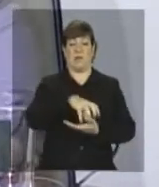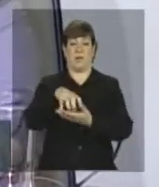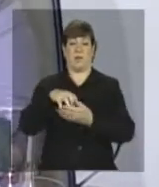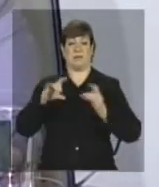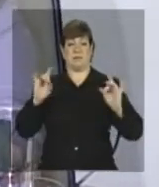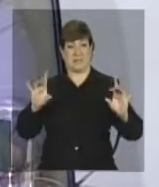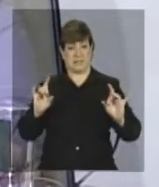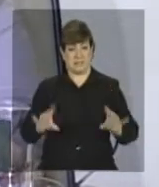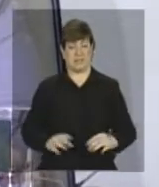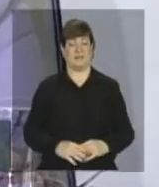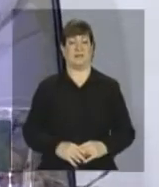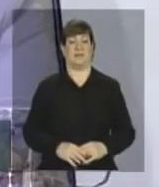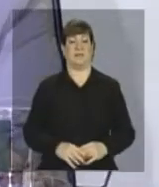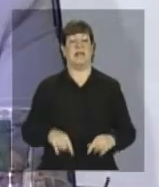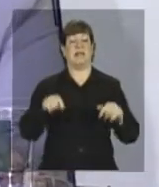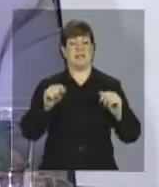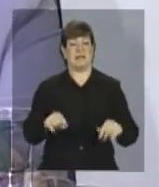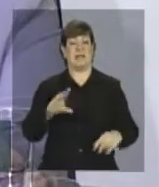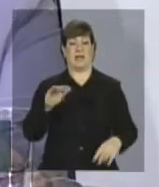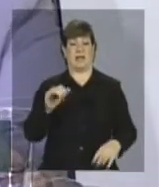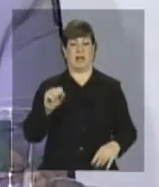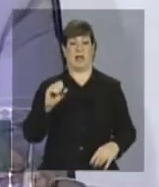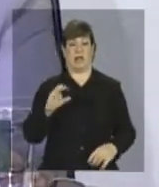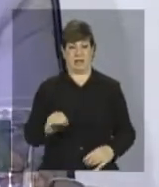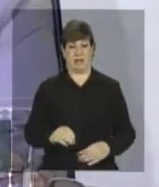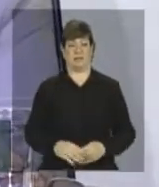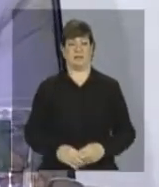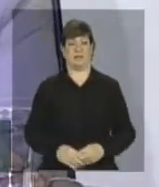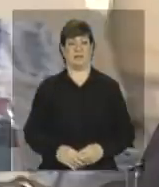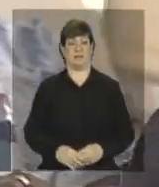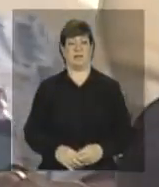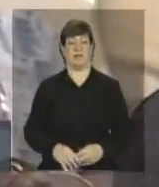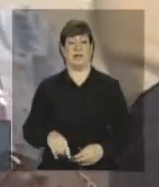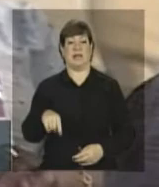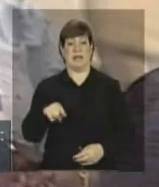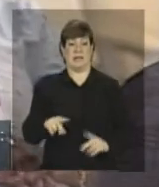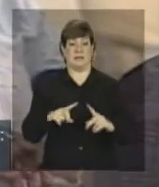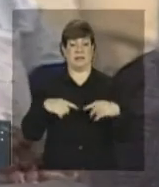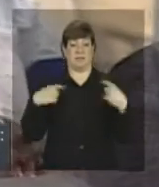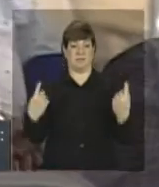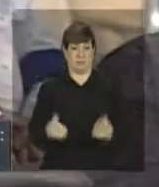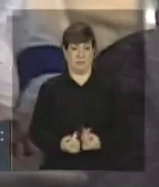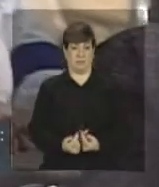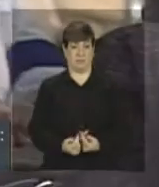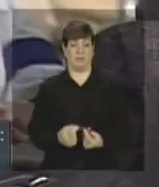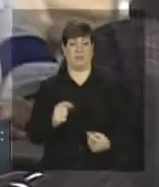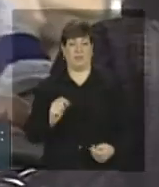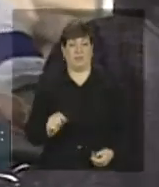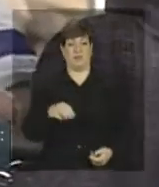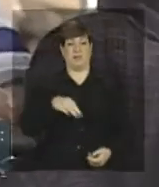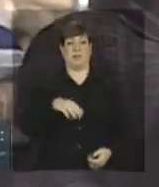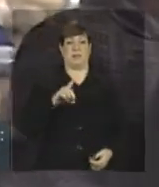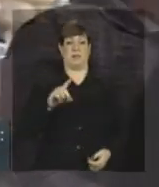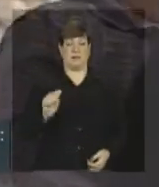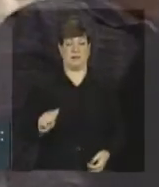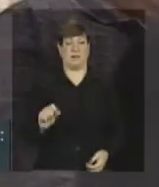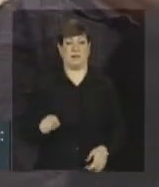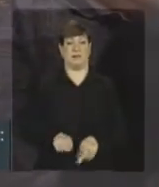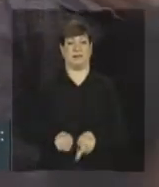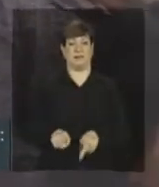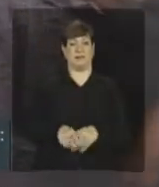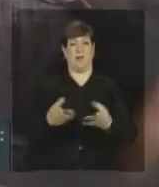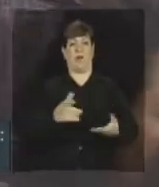específica. Neste caso, né, este ato, senhor ministro do MDA, senhor governador,